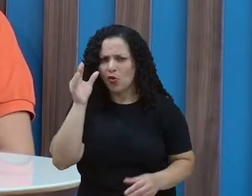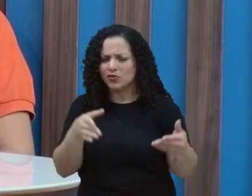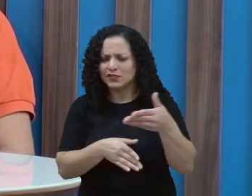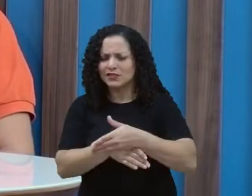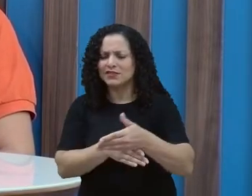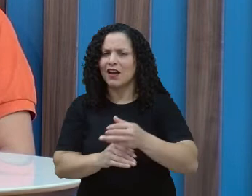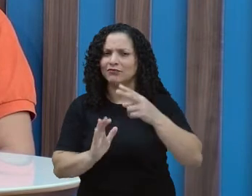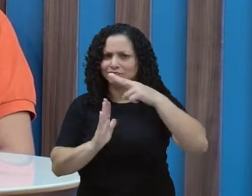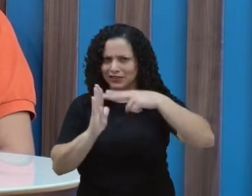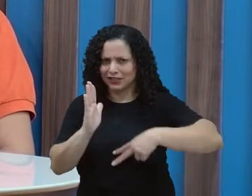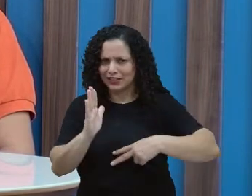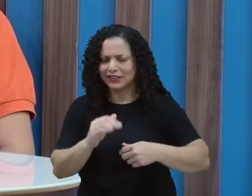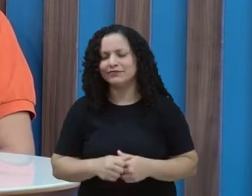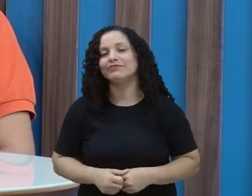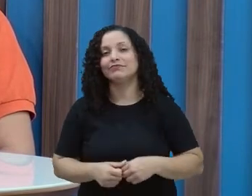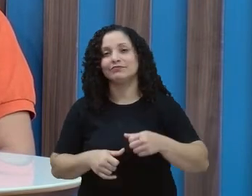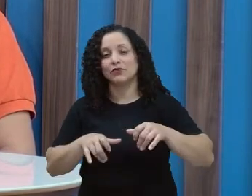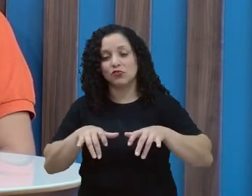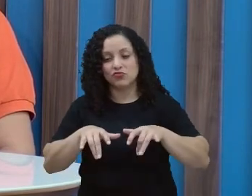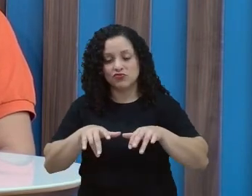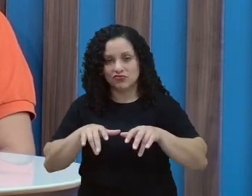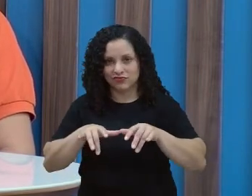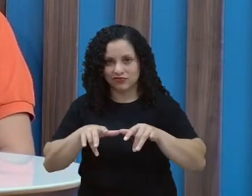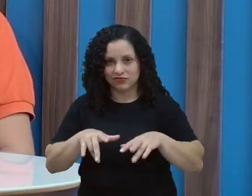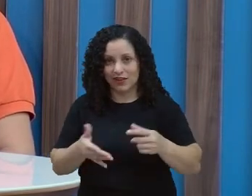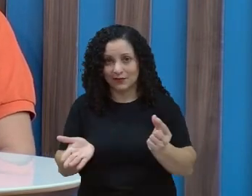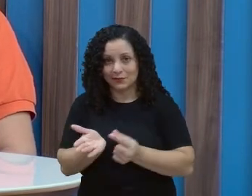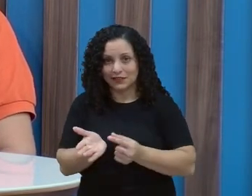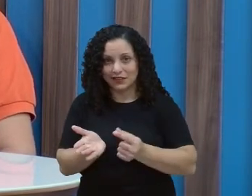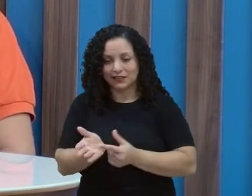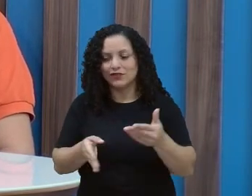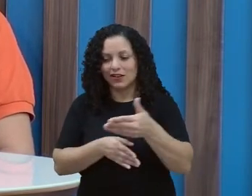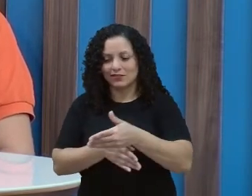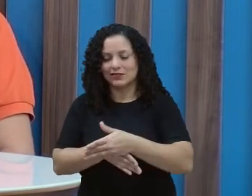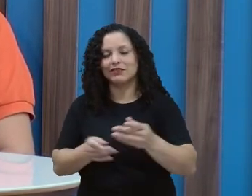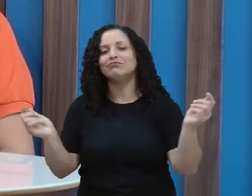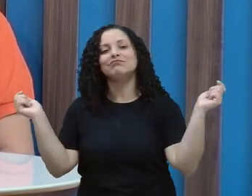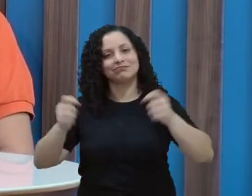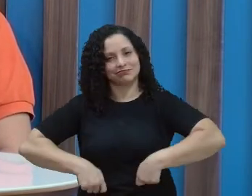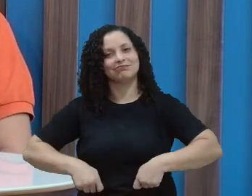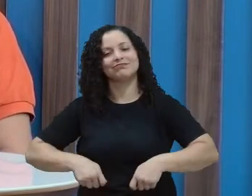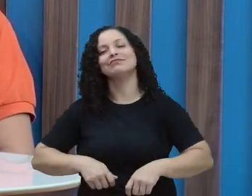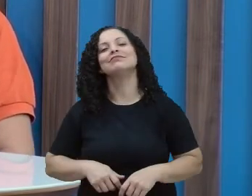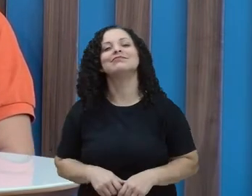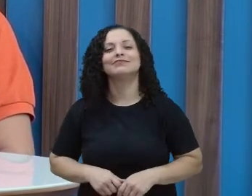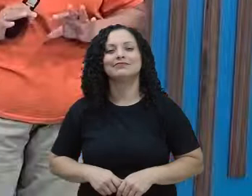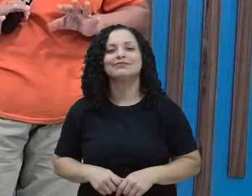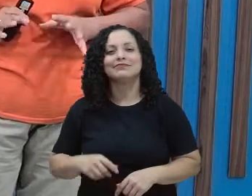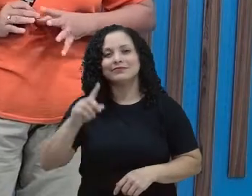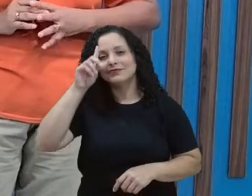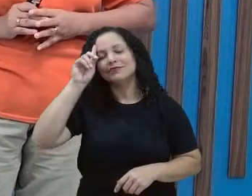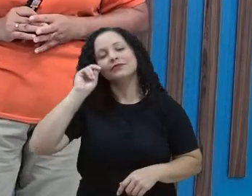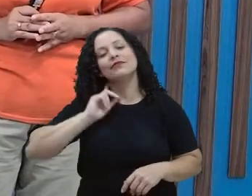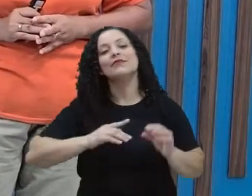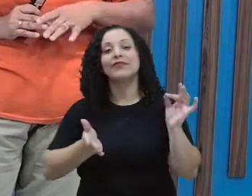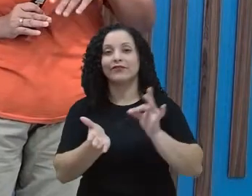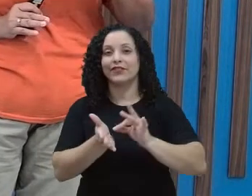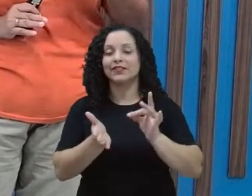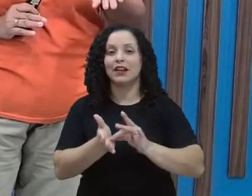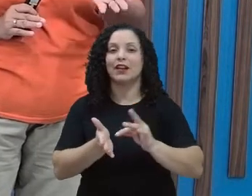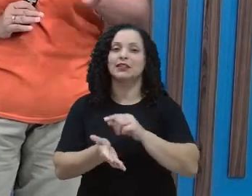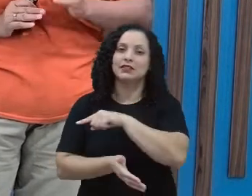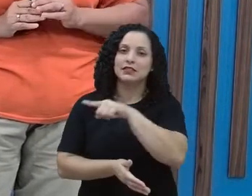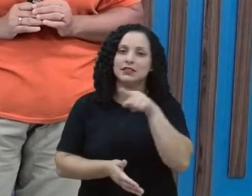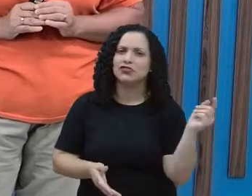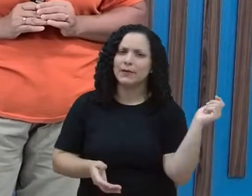de livros. Coloquei aqui para eles que eles podem, pelo aplicativo, acessar a árvore de livros. Isso mesmo, boa lembrança, professora Verônica. Vocês